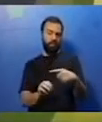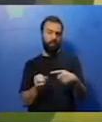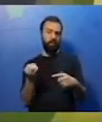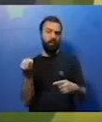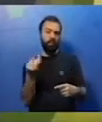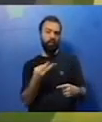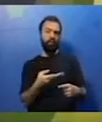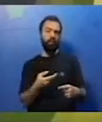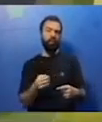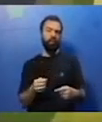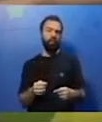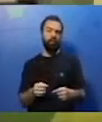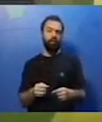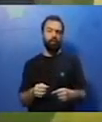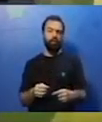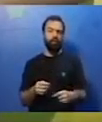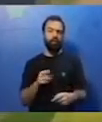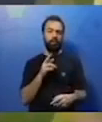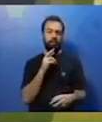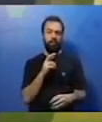216 dividido por 3,